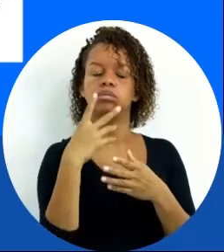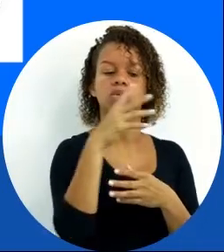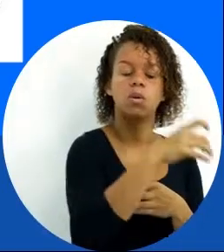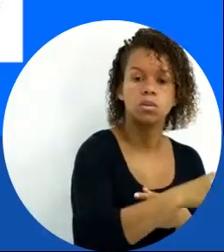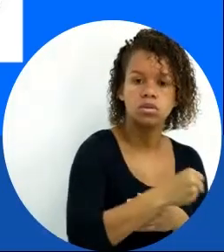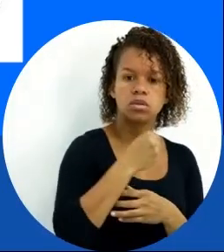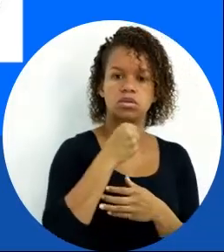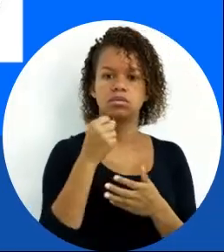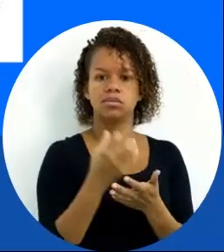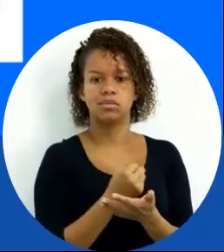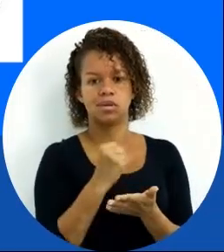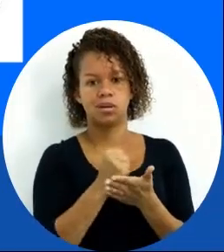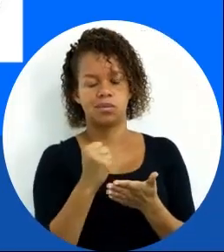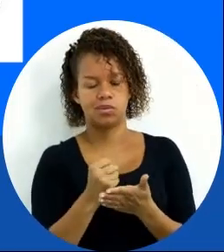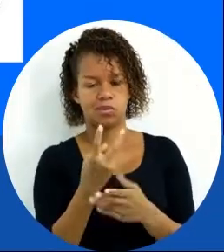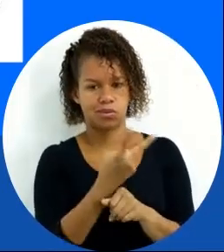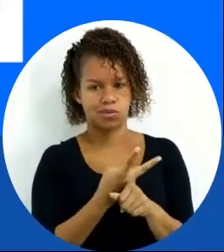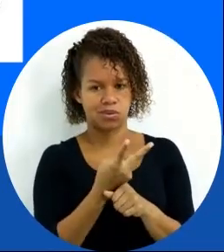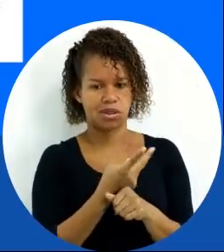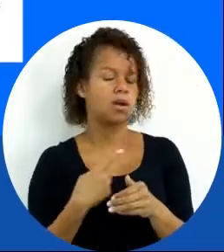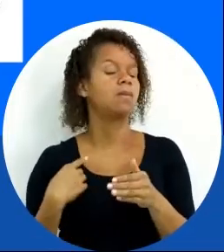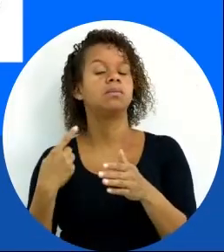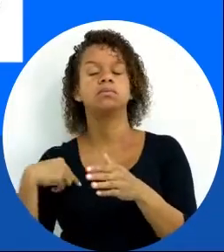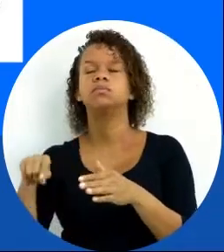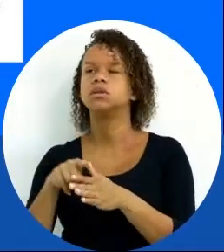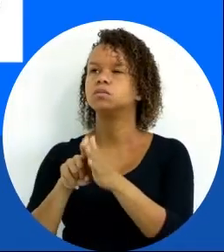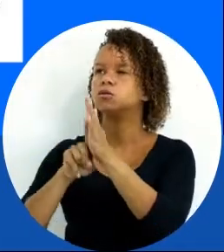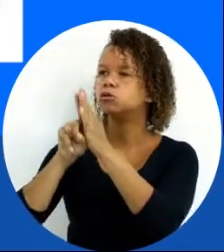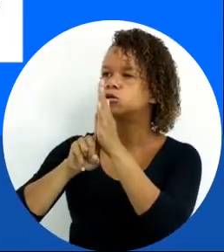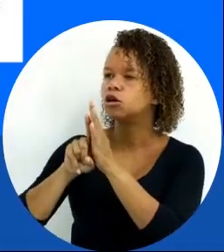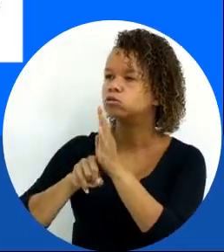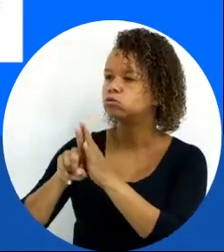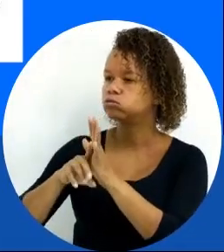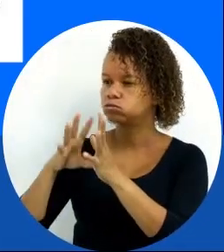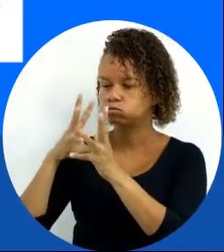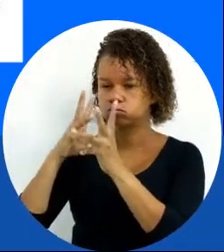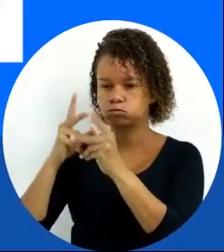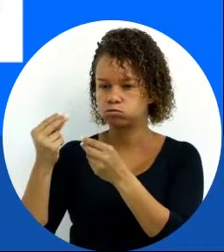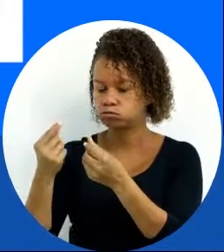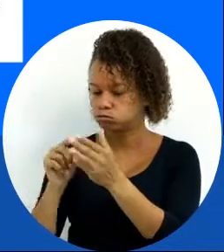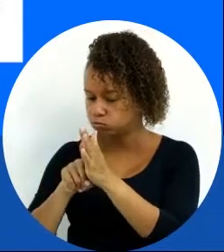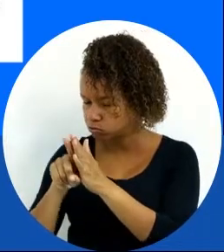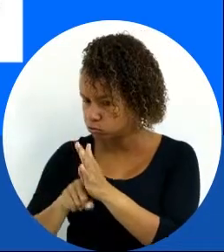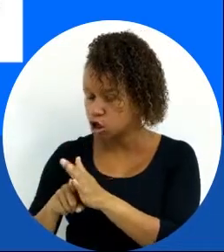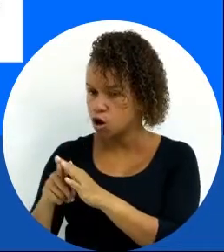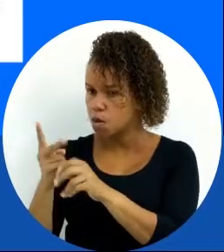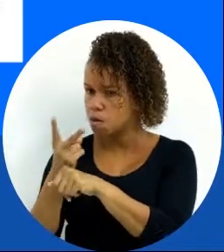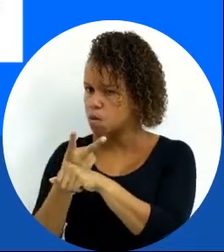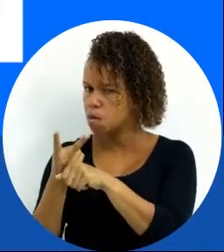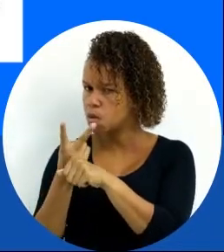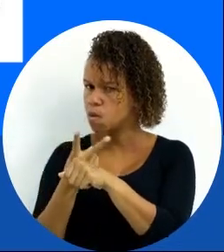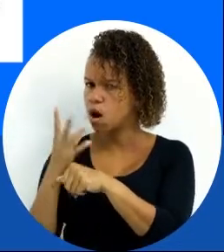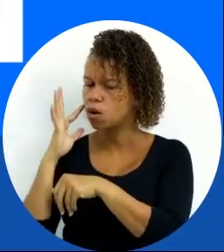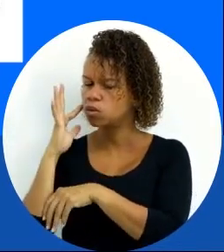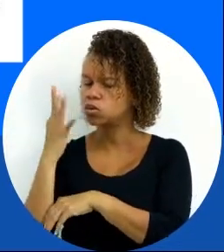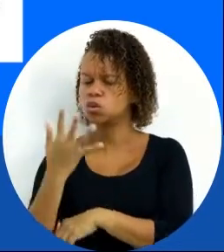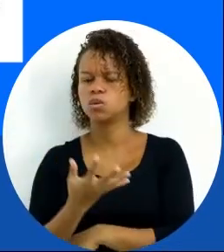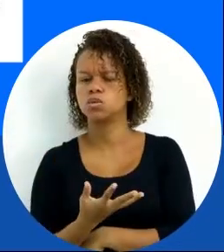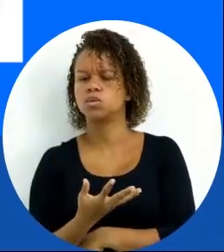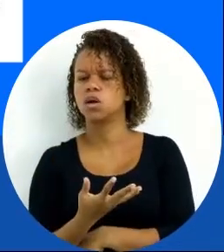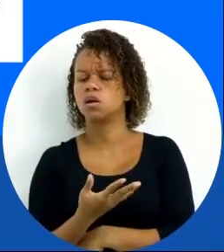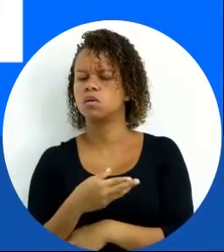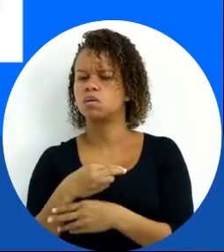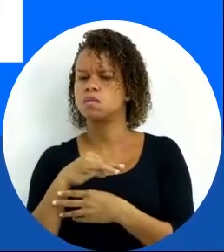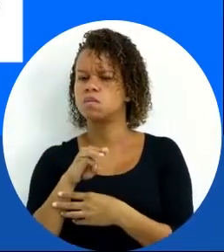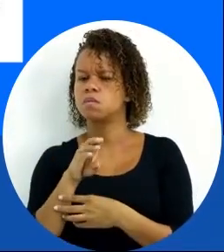busca. Então, diante disso, pesquisadores diversos anteriormente buscaram soluções e métodos